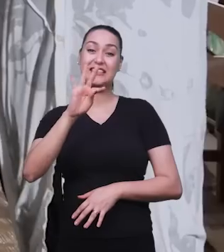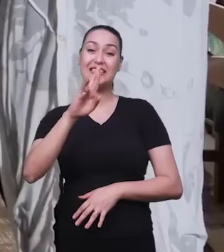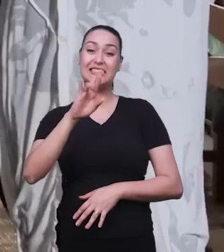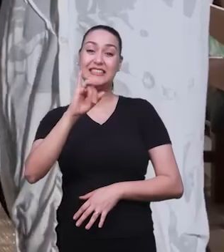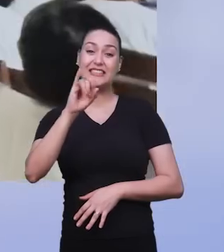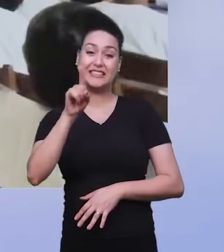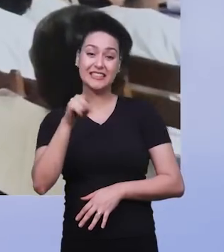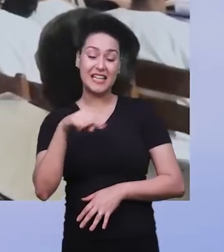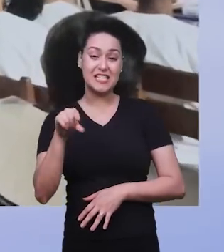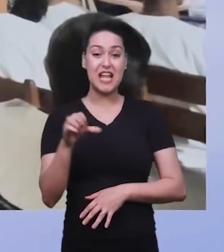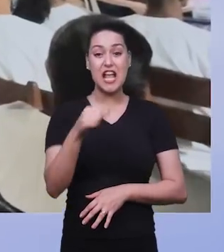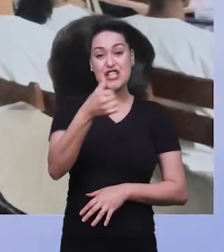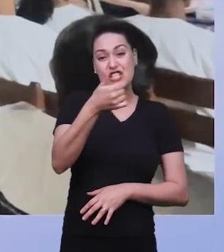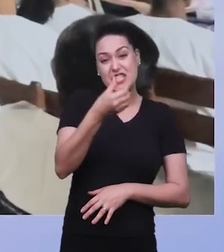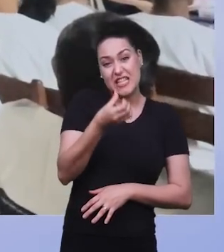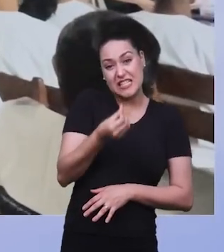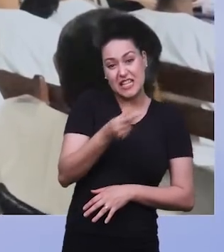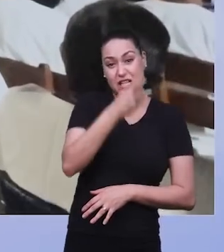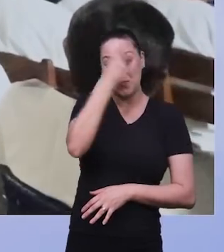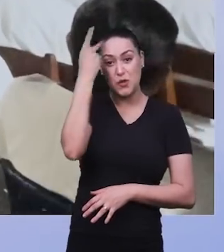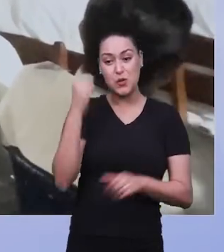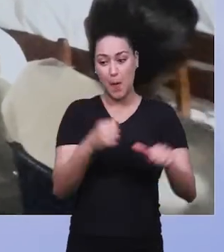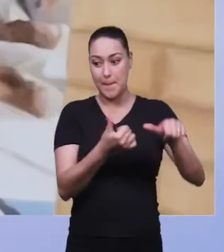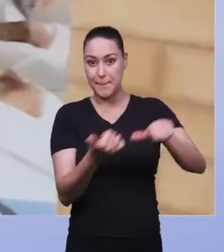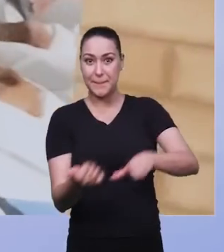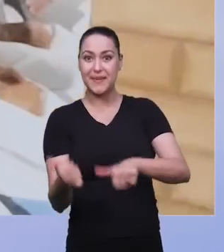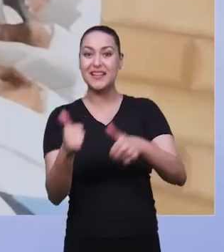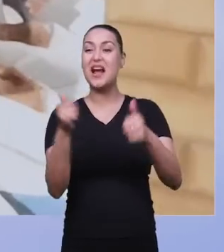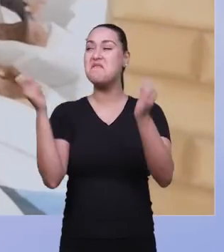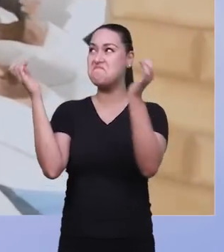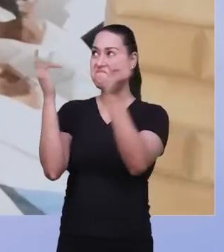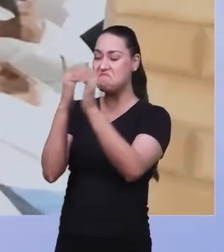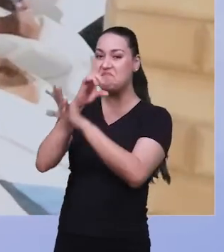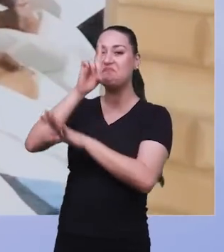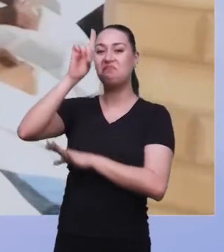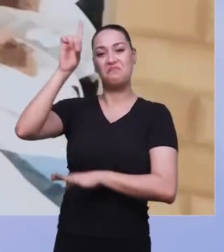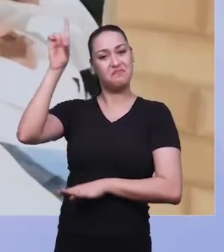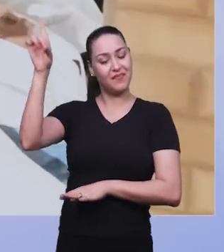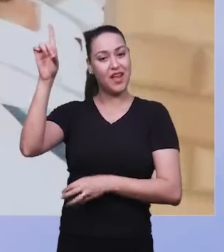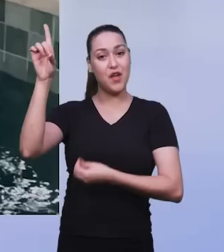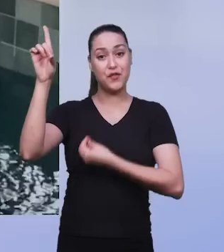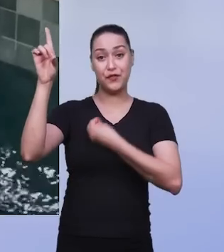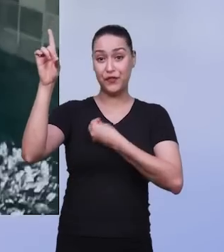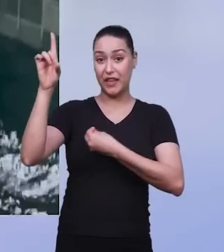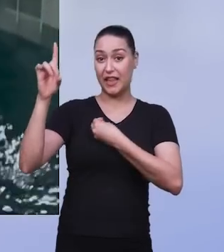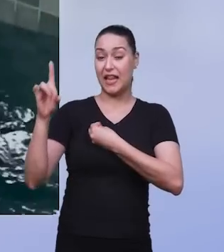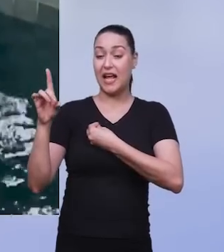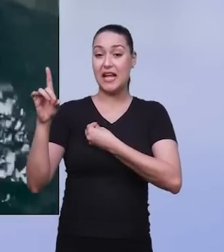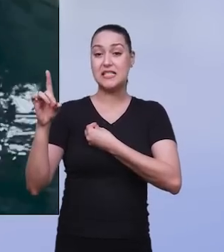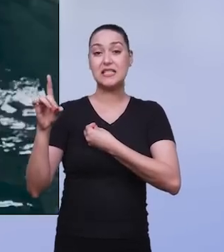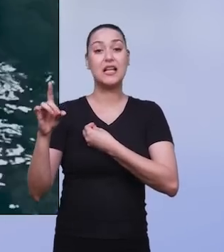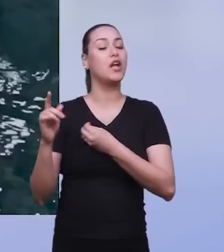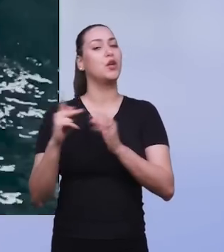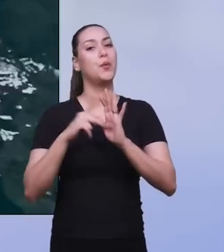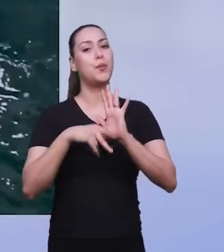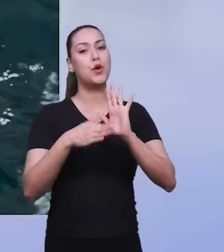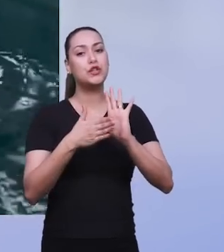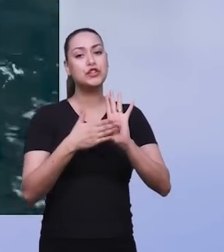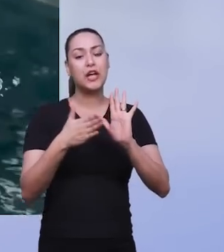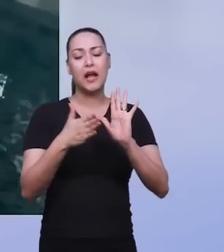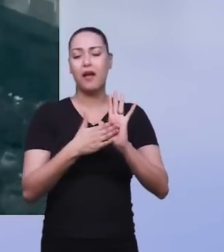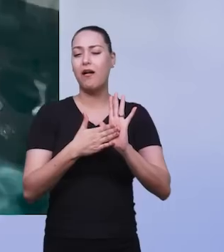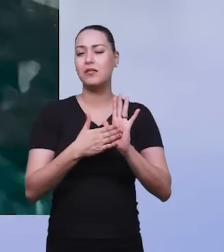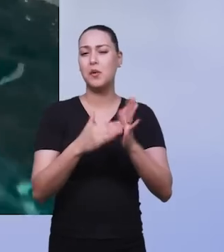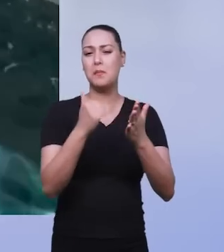Açailândia, onde 16 vidas desceram as águas, para a honra e glória do Senhor, vidas de um trabalho que foi aberto em Bom Jesus,